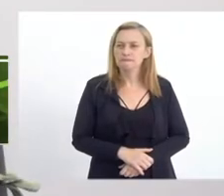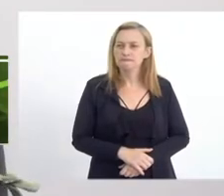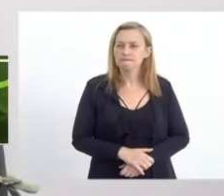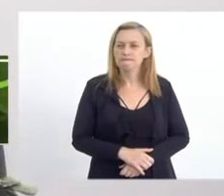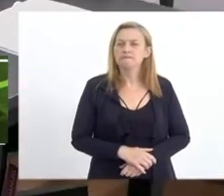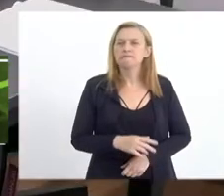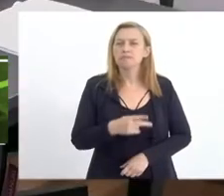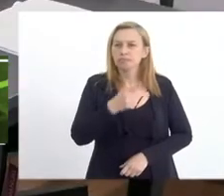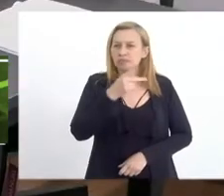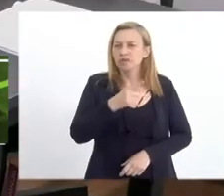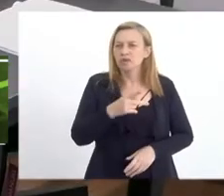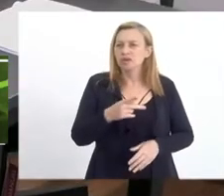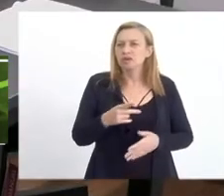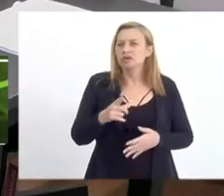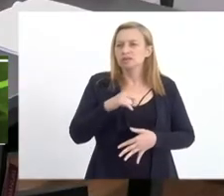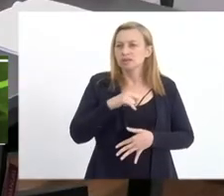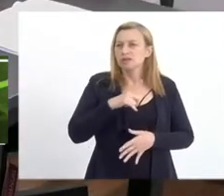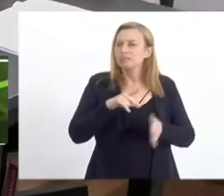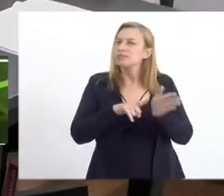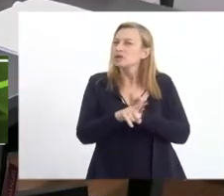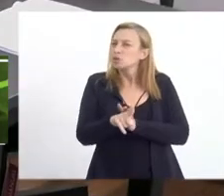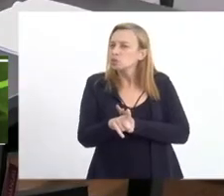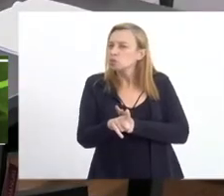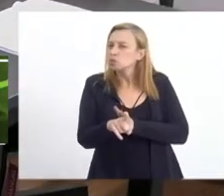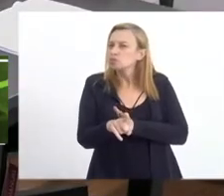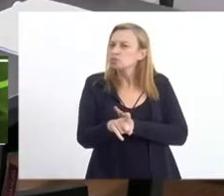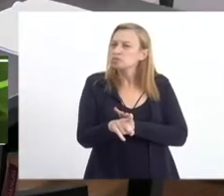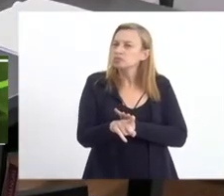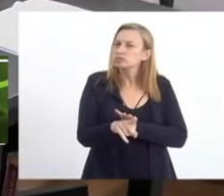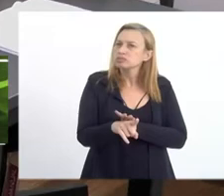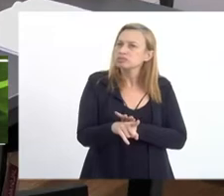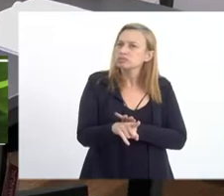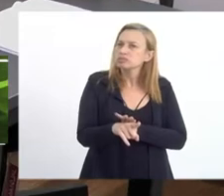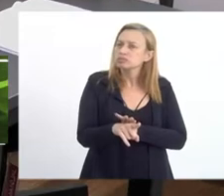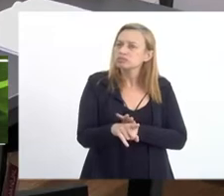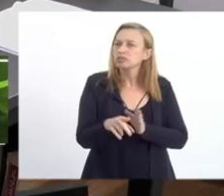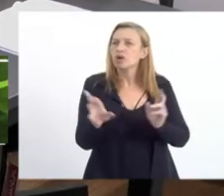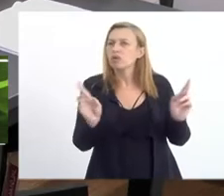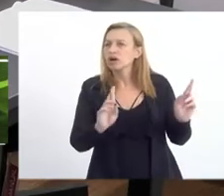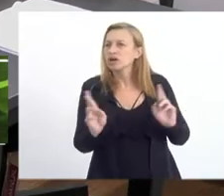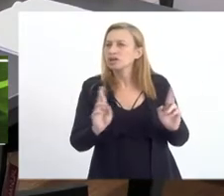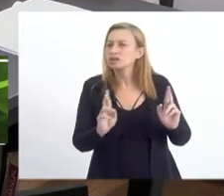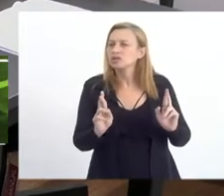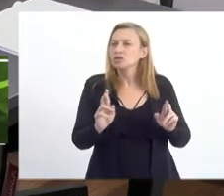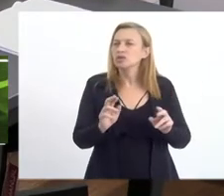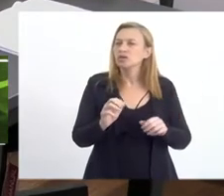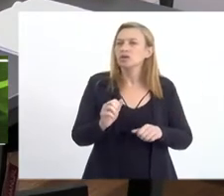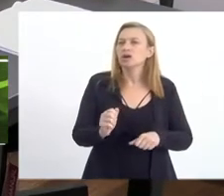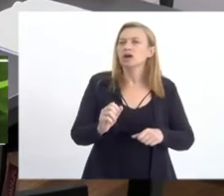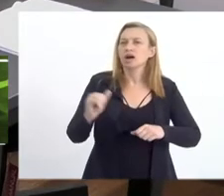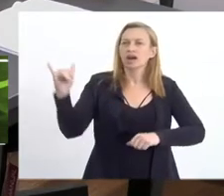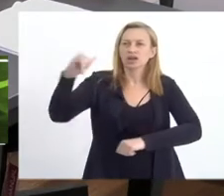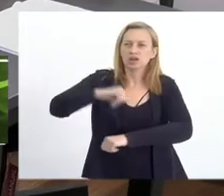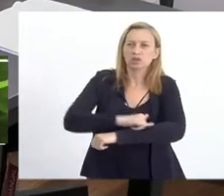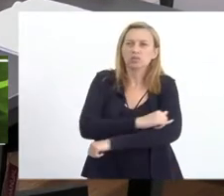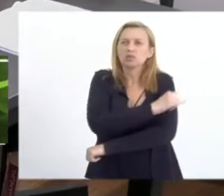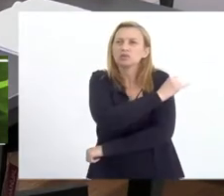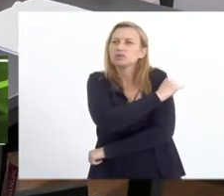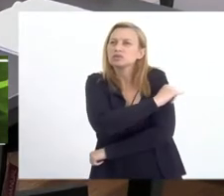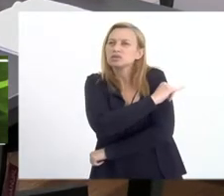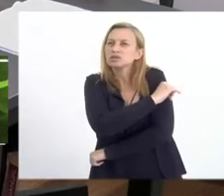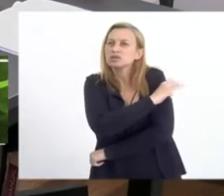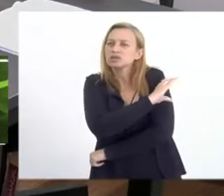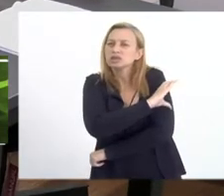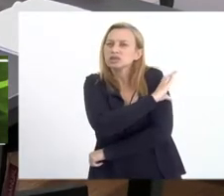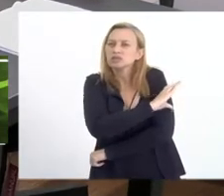Alguém gostaria de estar fazendo alguma pergunta, alguma colocação em relação ao aeroporto de Campos? Alguma deputada?